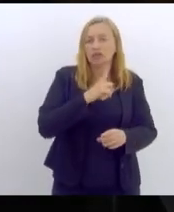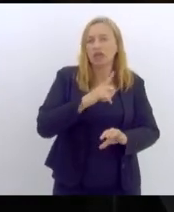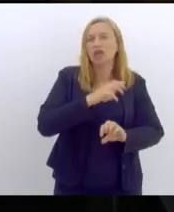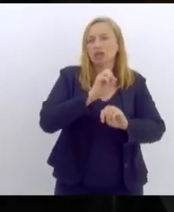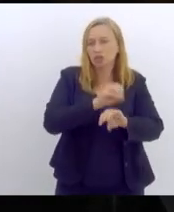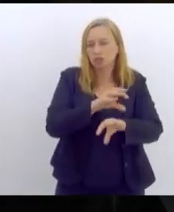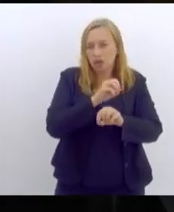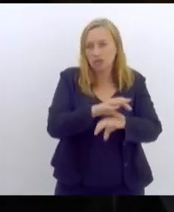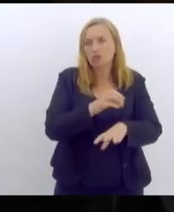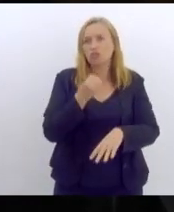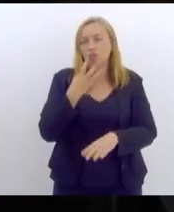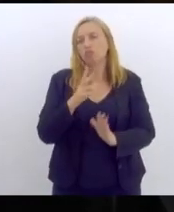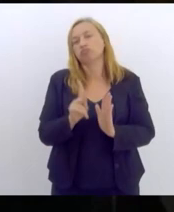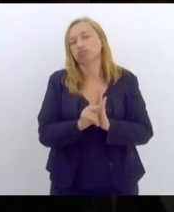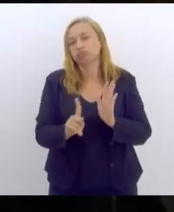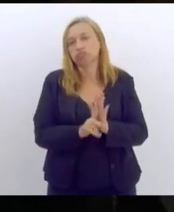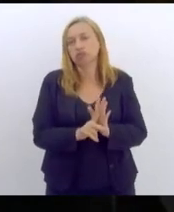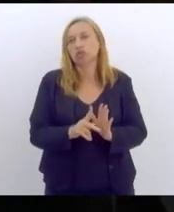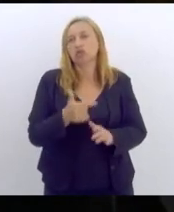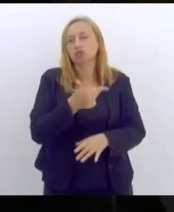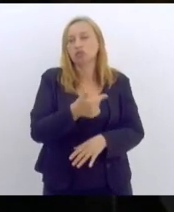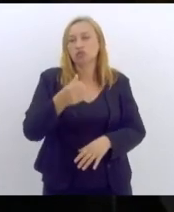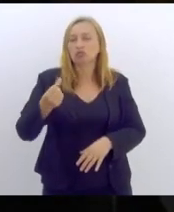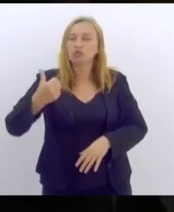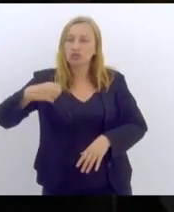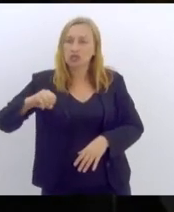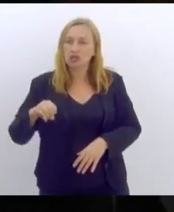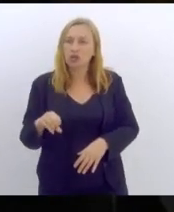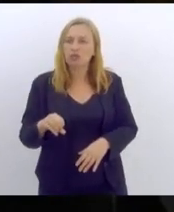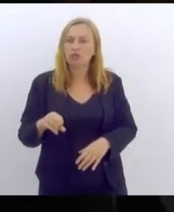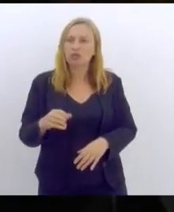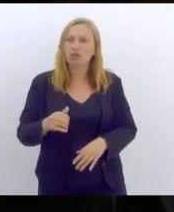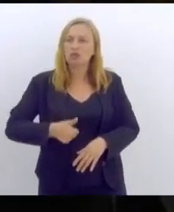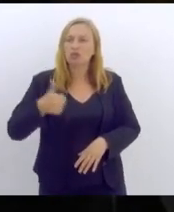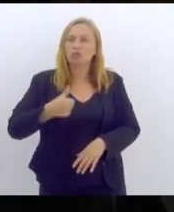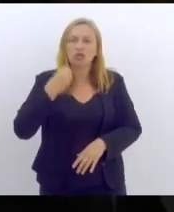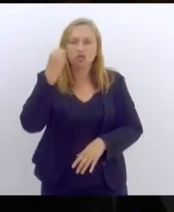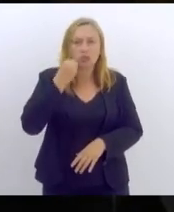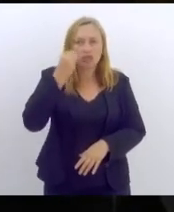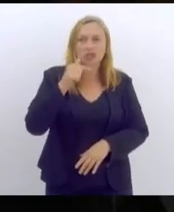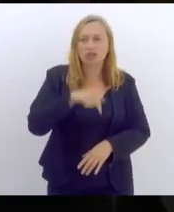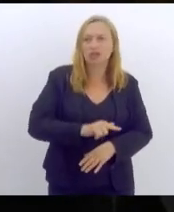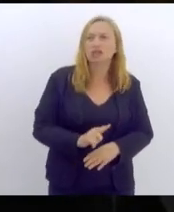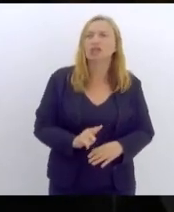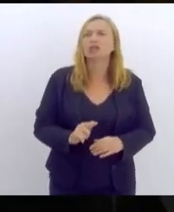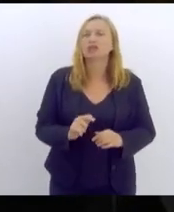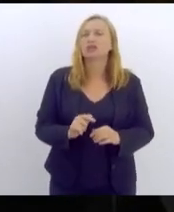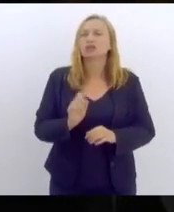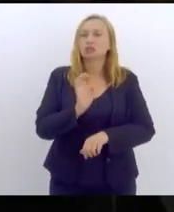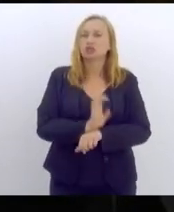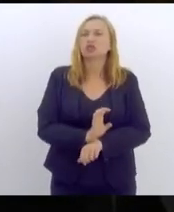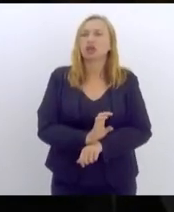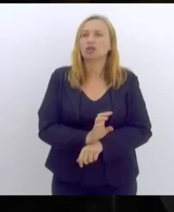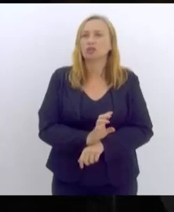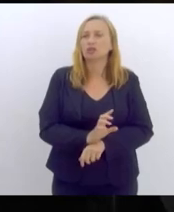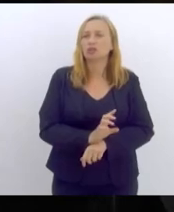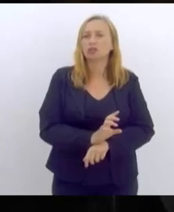encontrar com bons projetos. Em 2019, foi minha primeira experiência aqui no Estado, quando eu